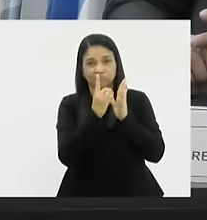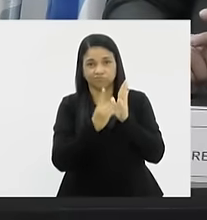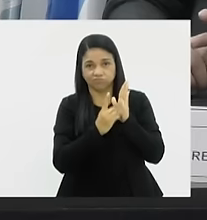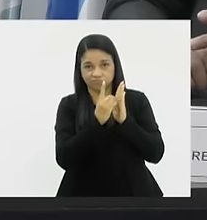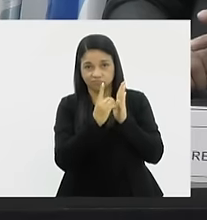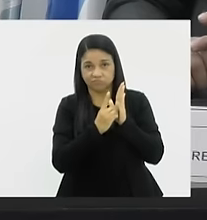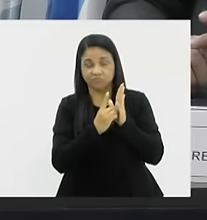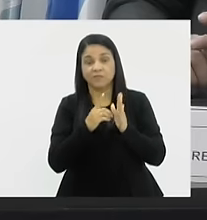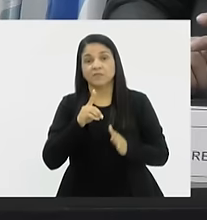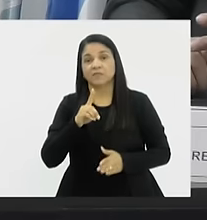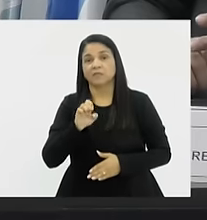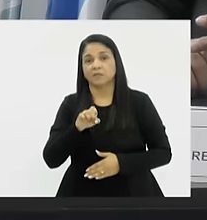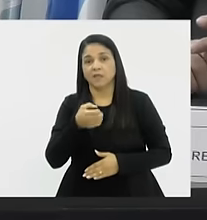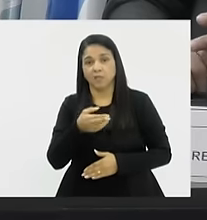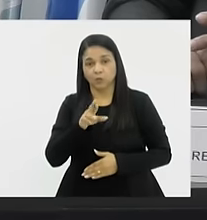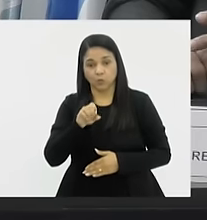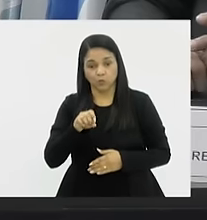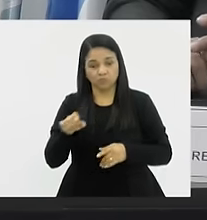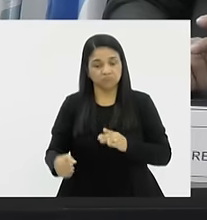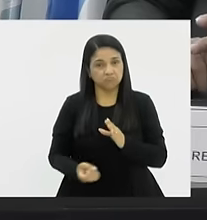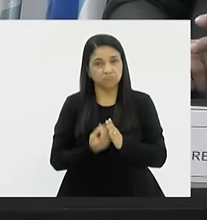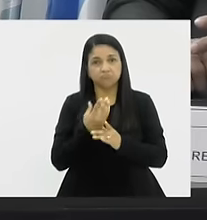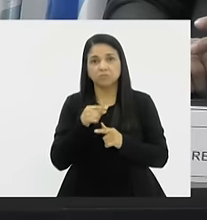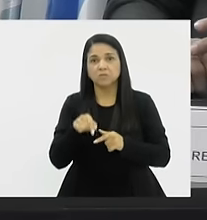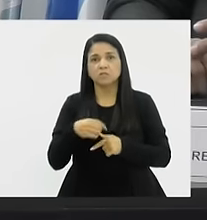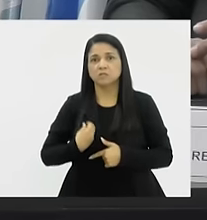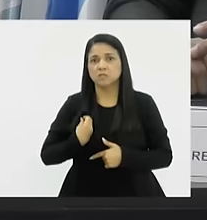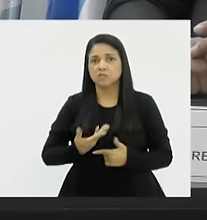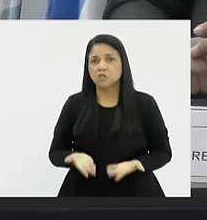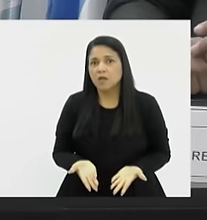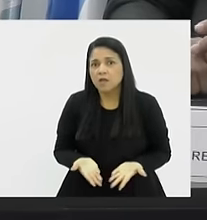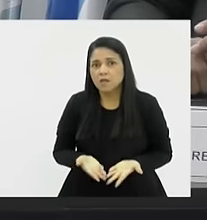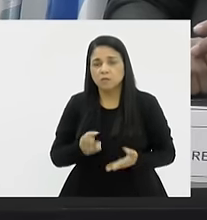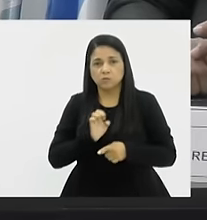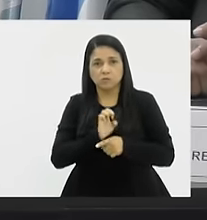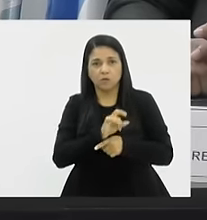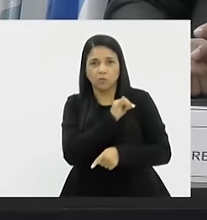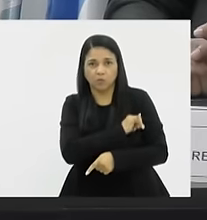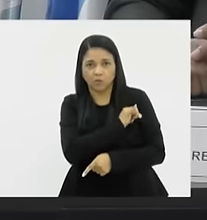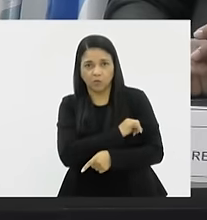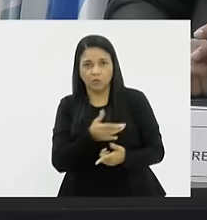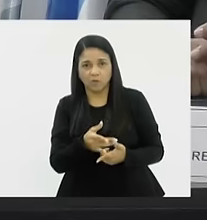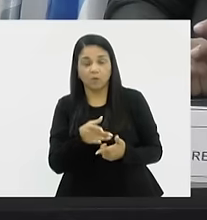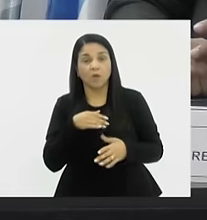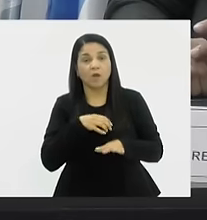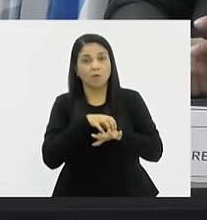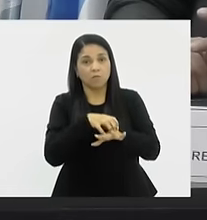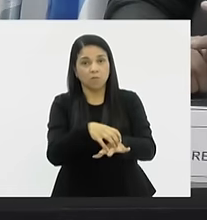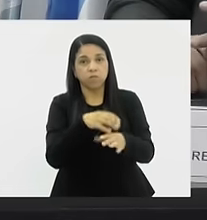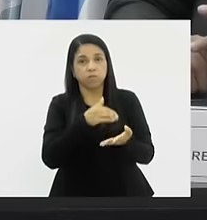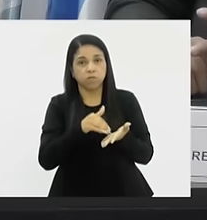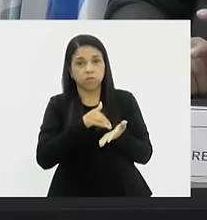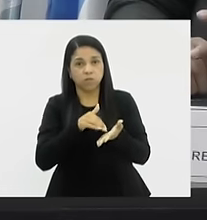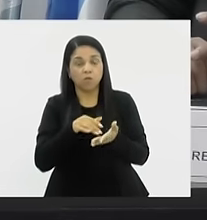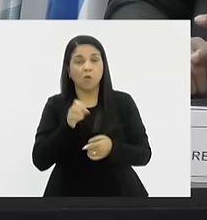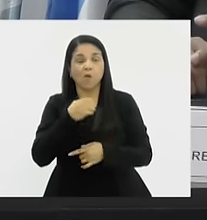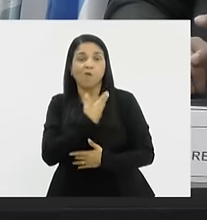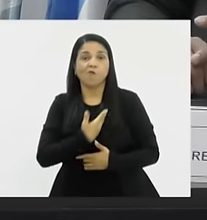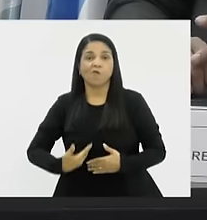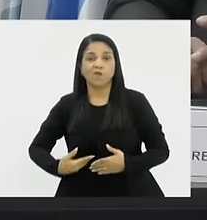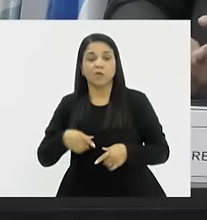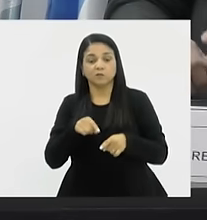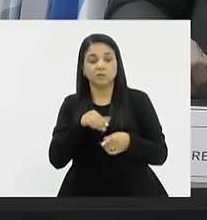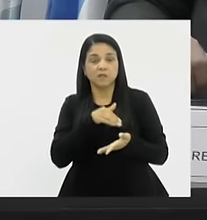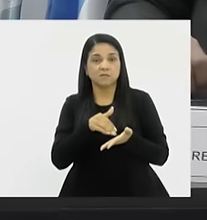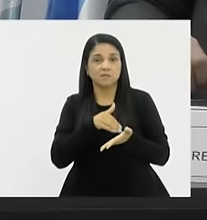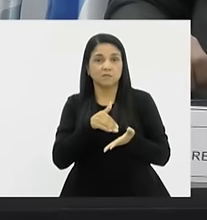só existe no Estado do Rio de Janeiro. O poder concedente é a Secretaria de Estado de Transporte, é o governo do Estado por meio da Secretaria de